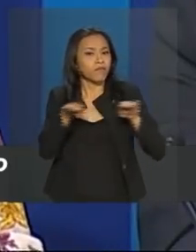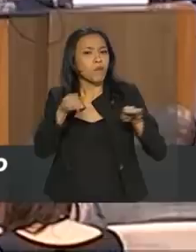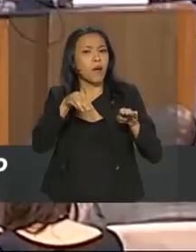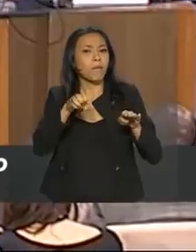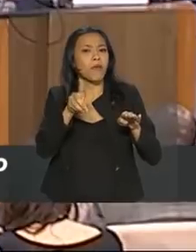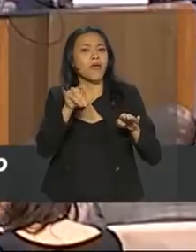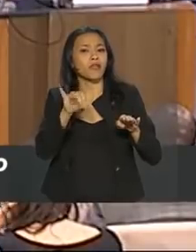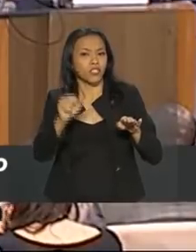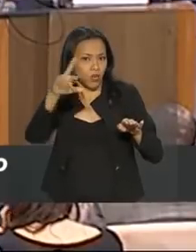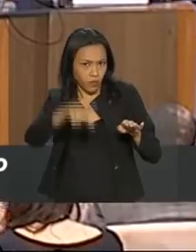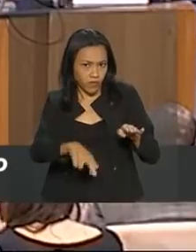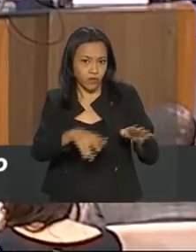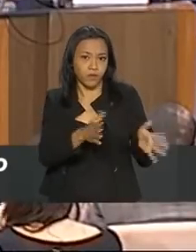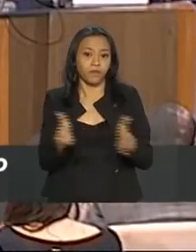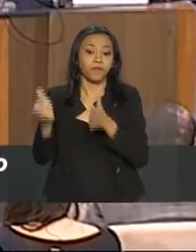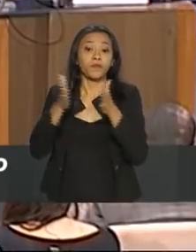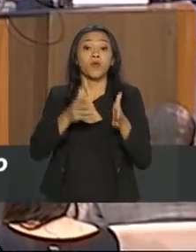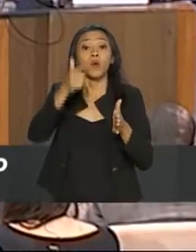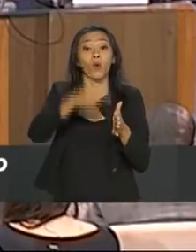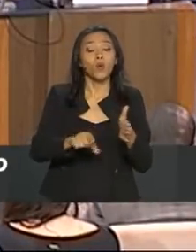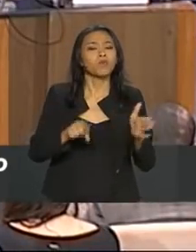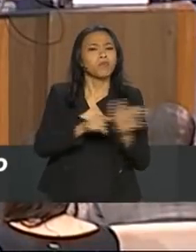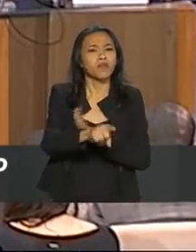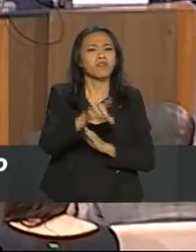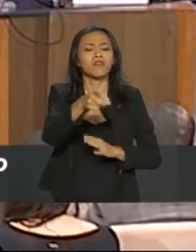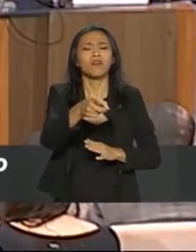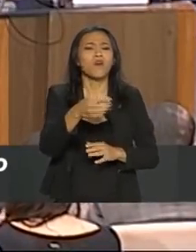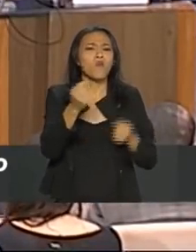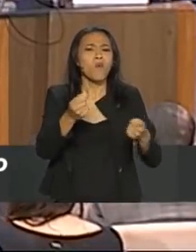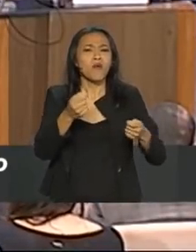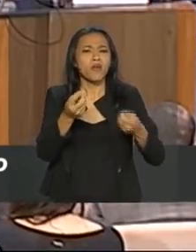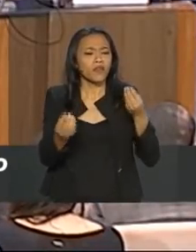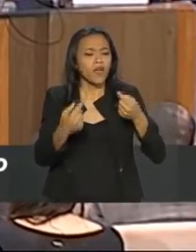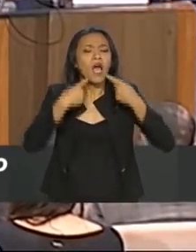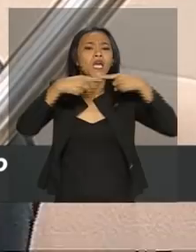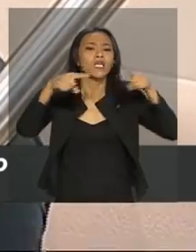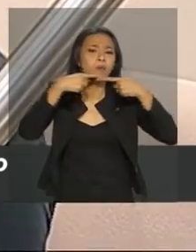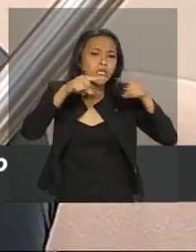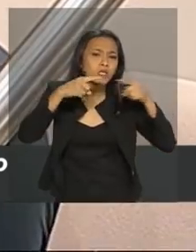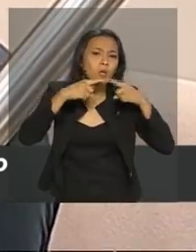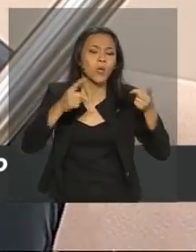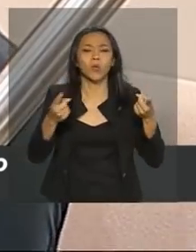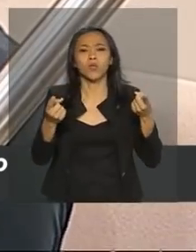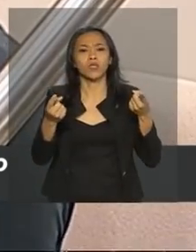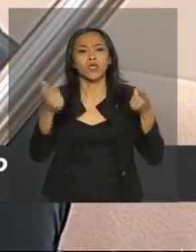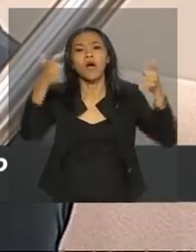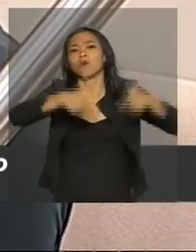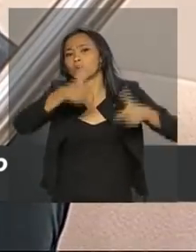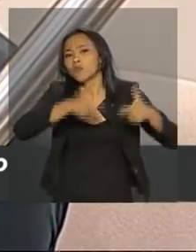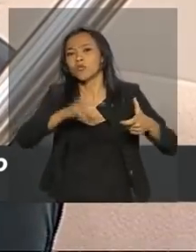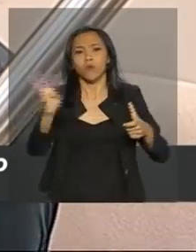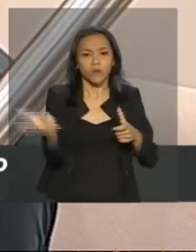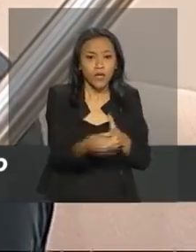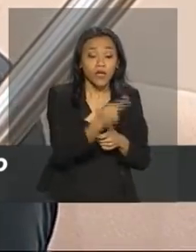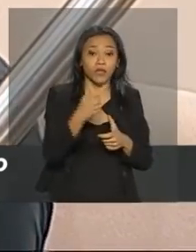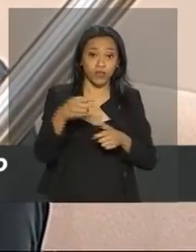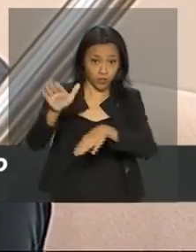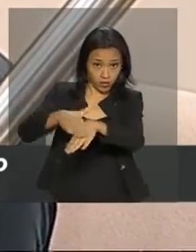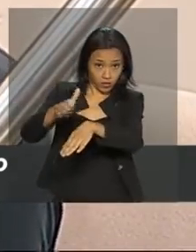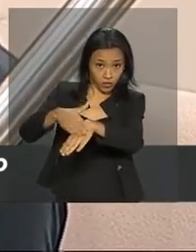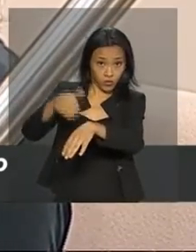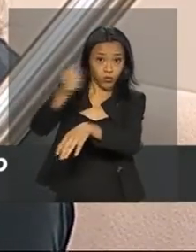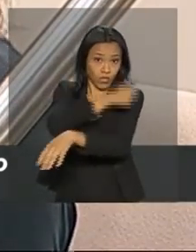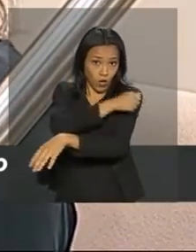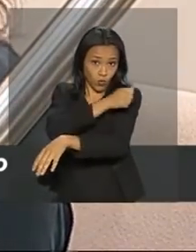tá eu queria uma explicação melhor desse canal de denúncia do participante é como é que vai funcionar vai os próprios estudantes que vão